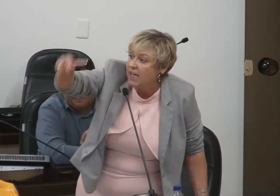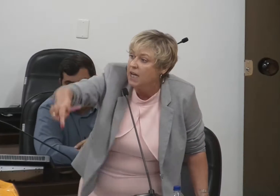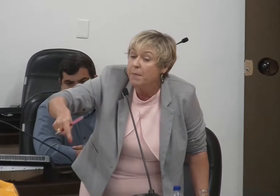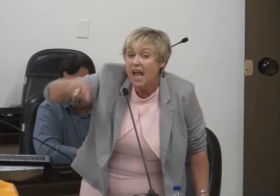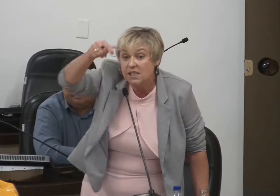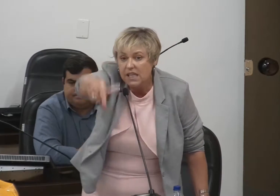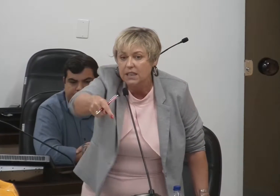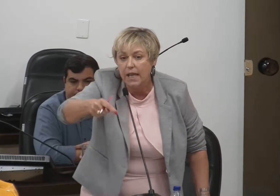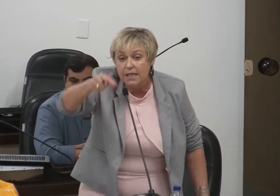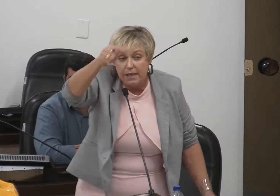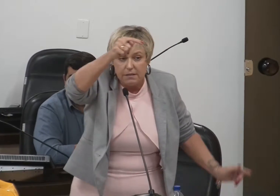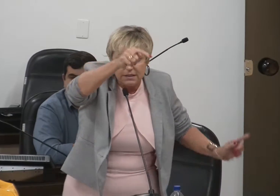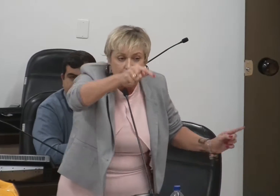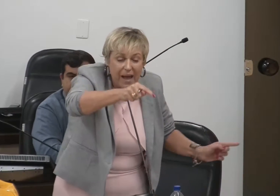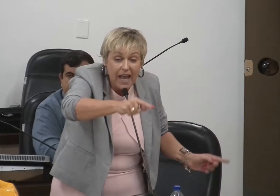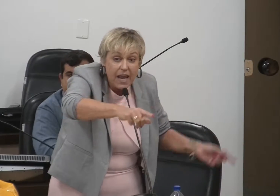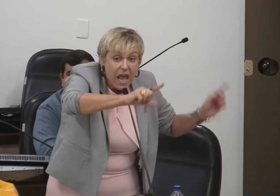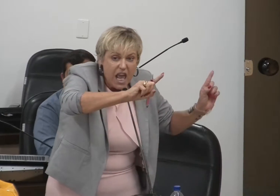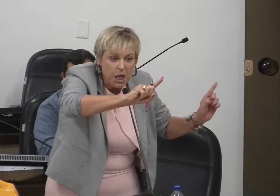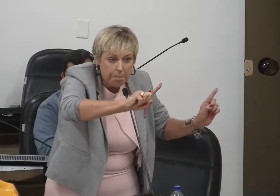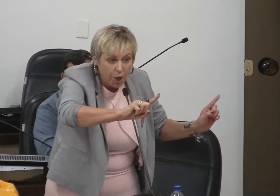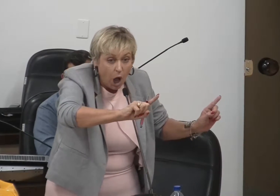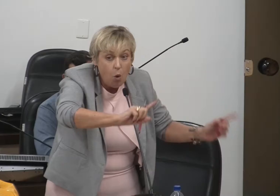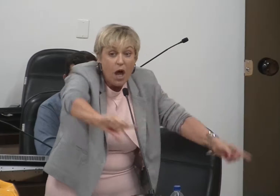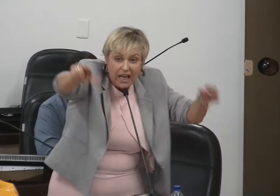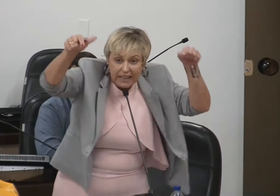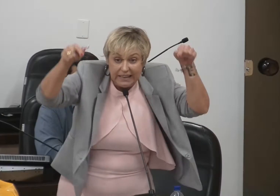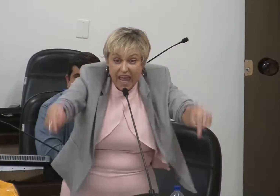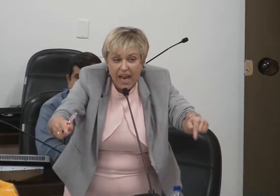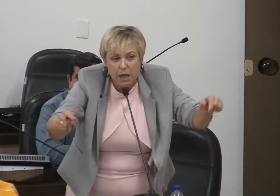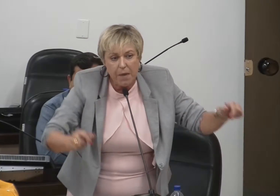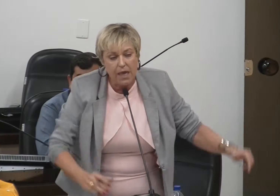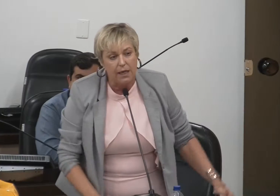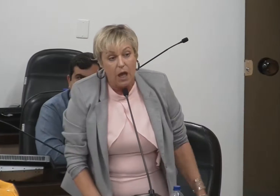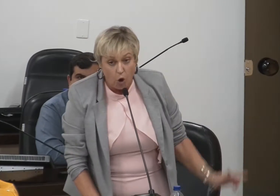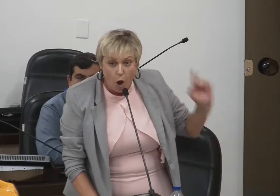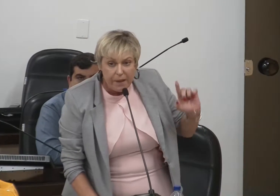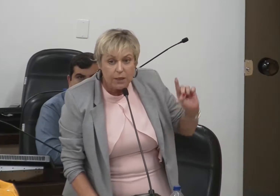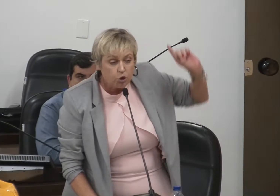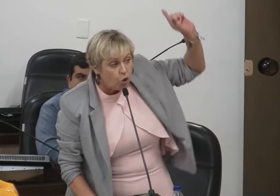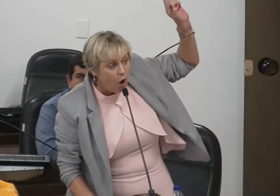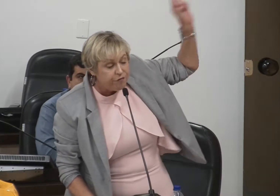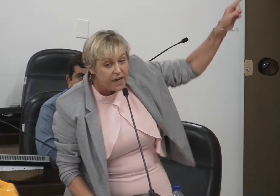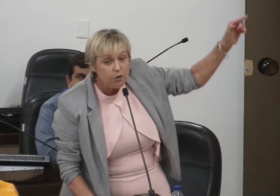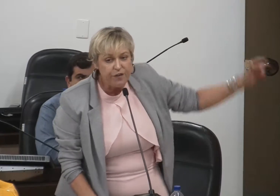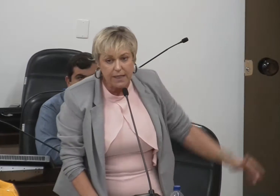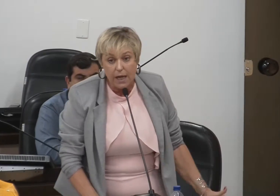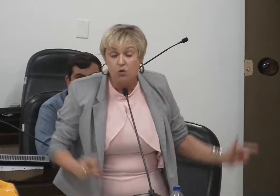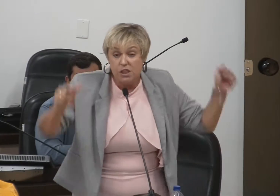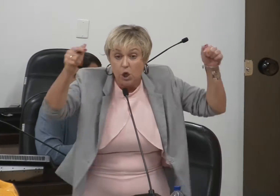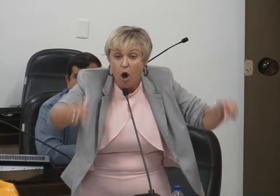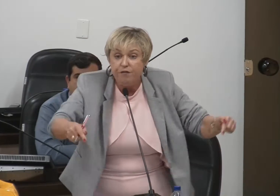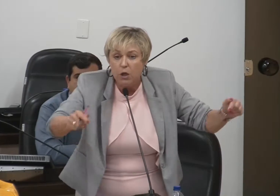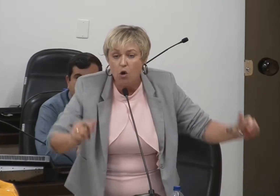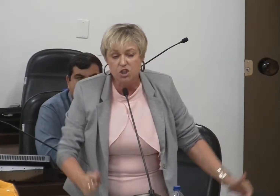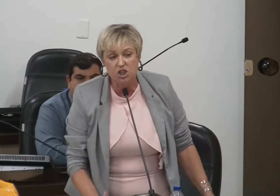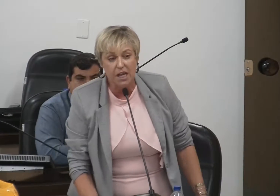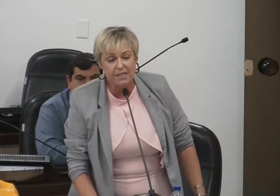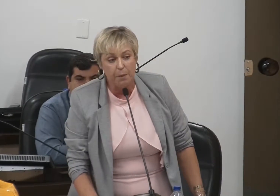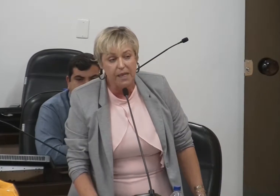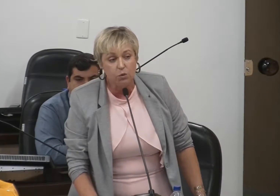essa Câmara sim tem que trabalhar em prol de Limeira, cobrando do governo federal. Se